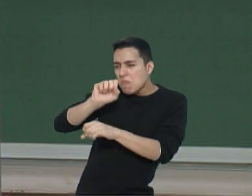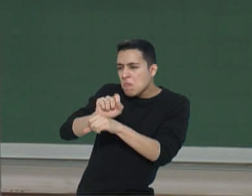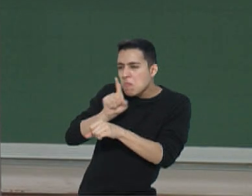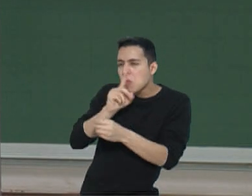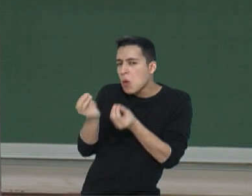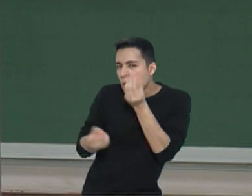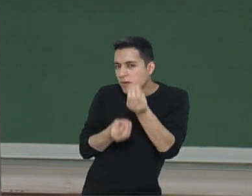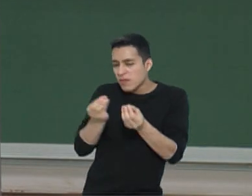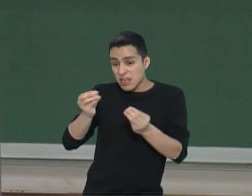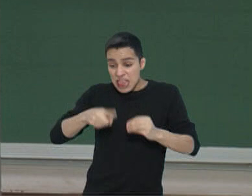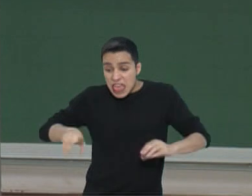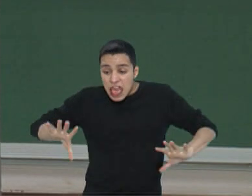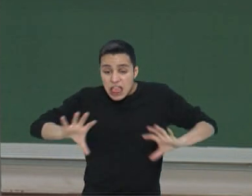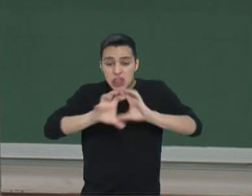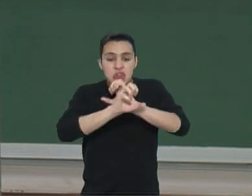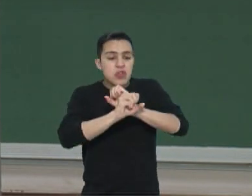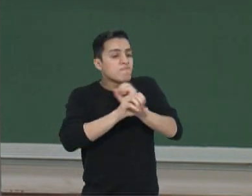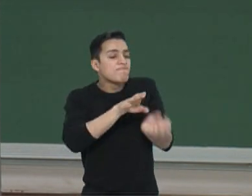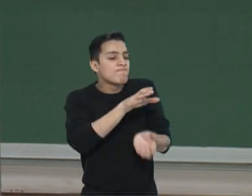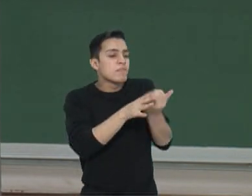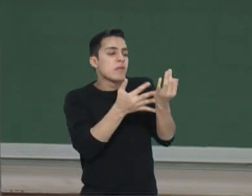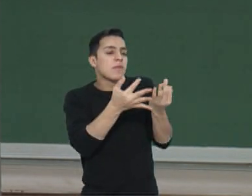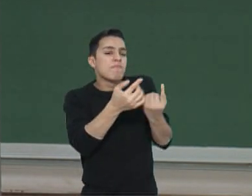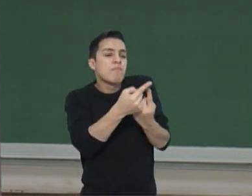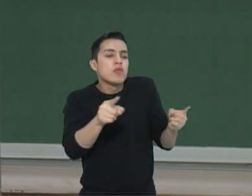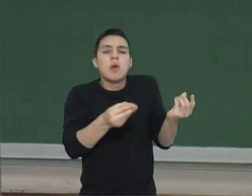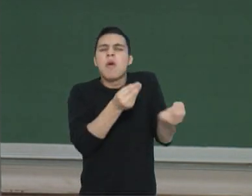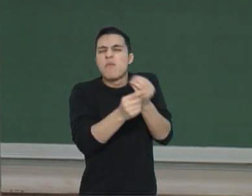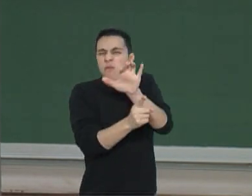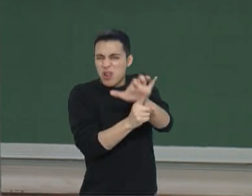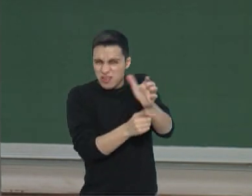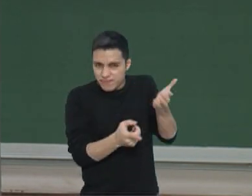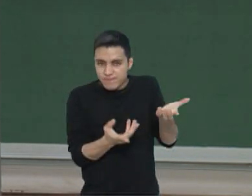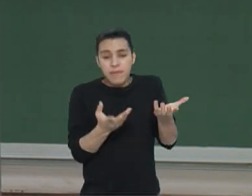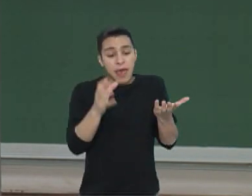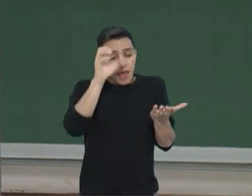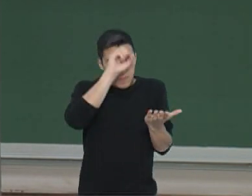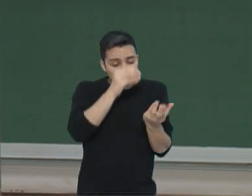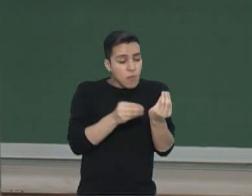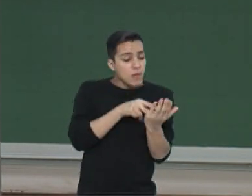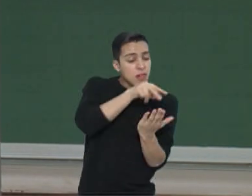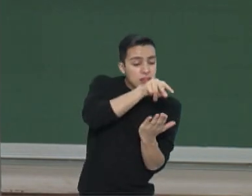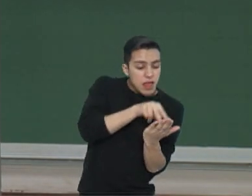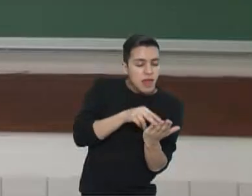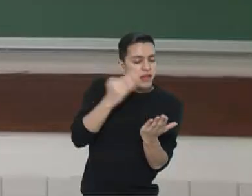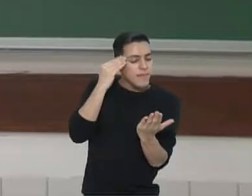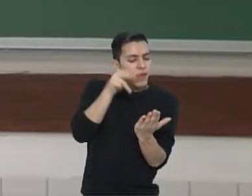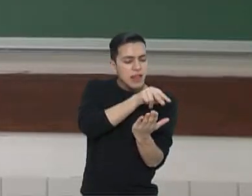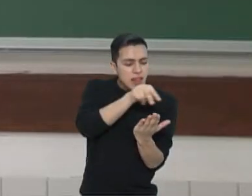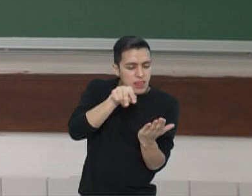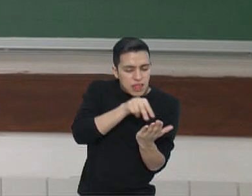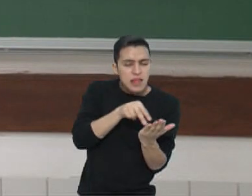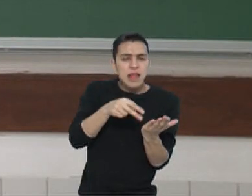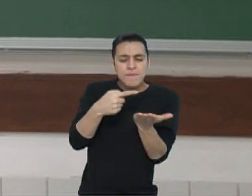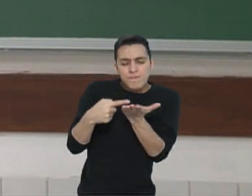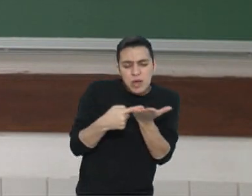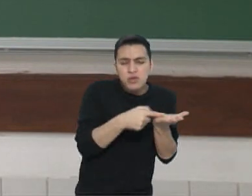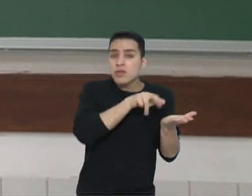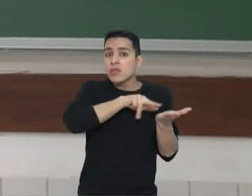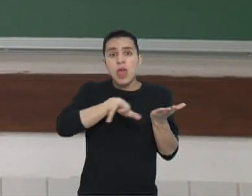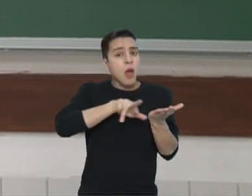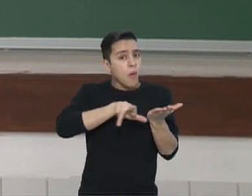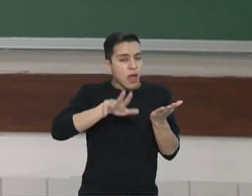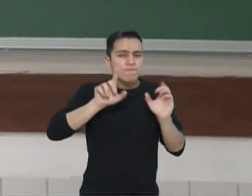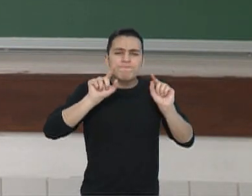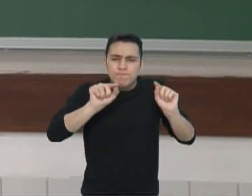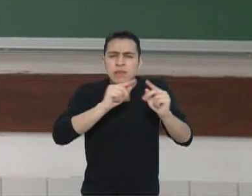eles se influenciam numa música. E aprendemos como ler e criar uma partitura não convencional, que cada um